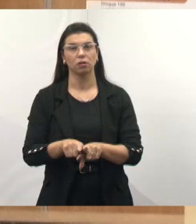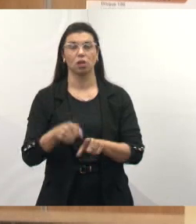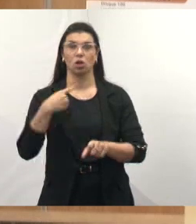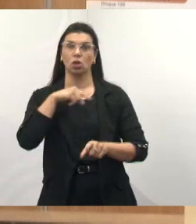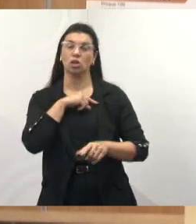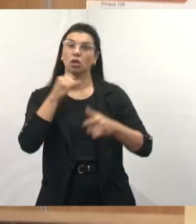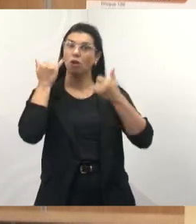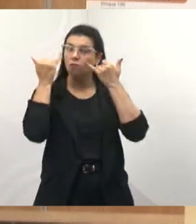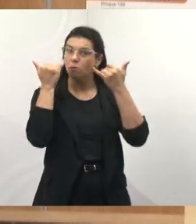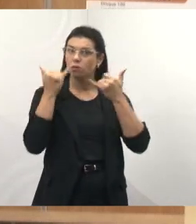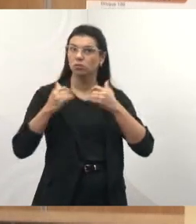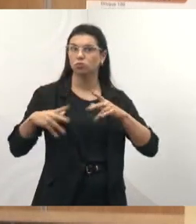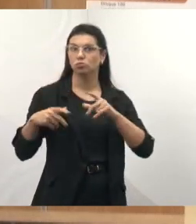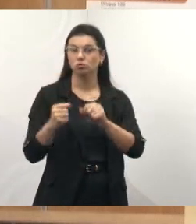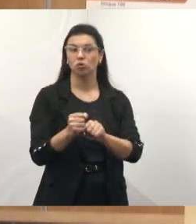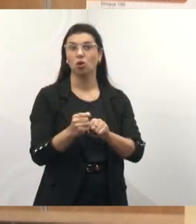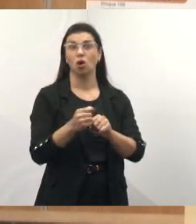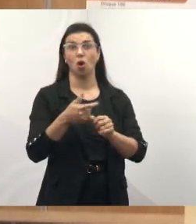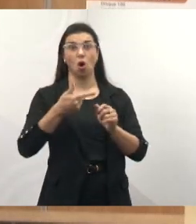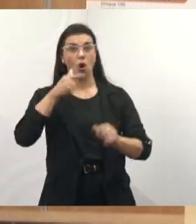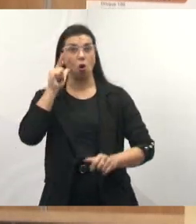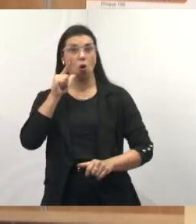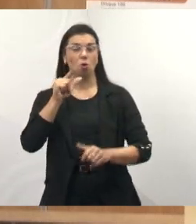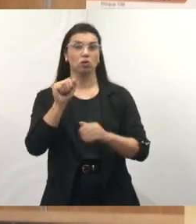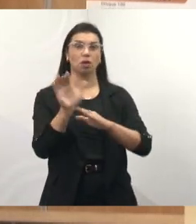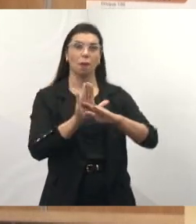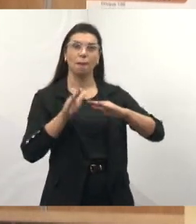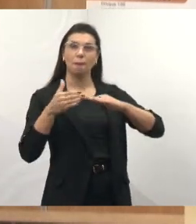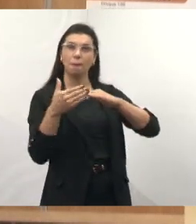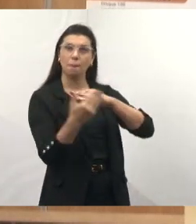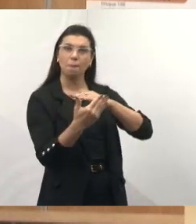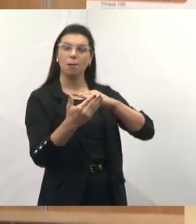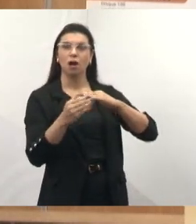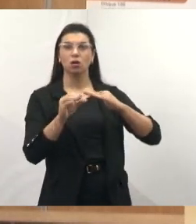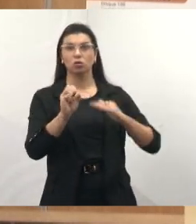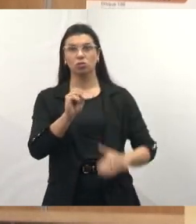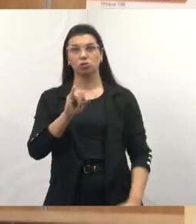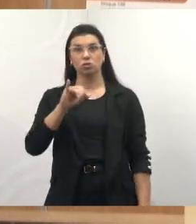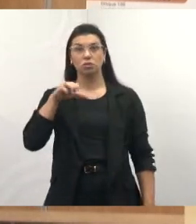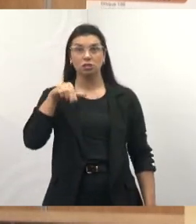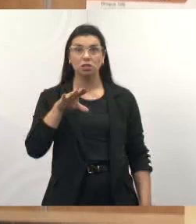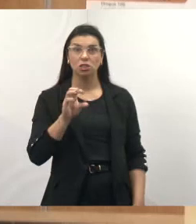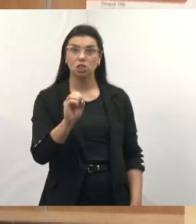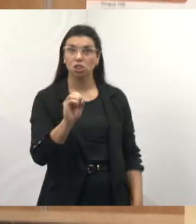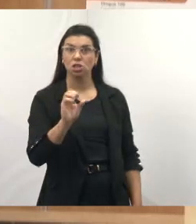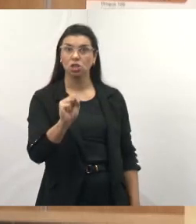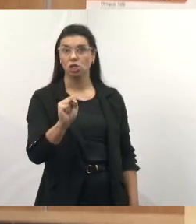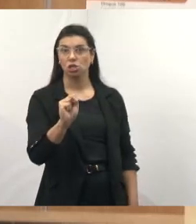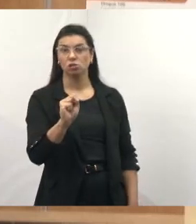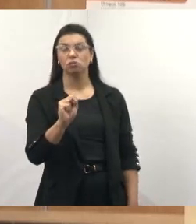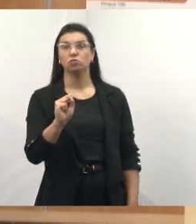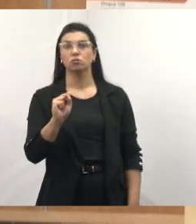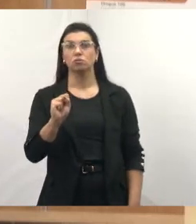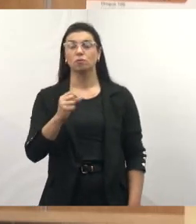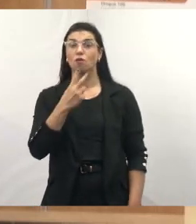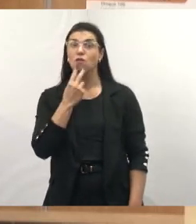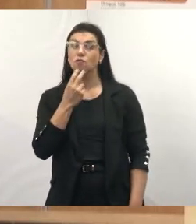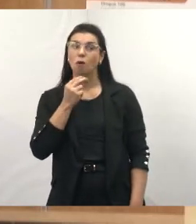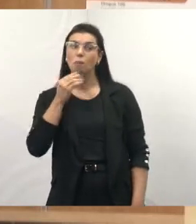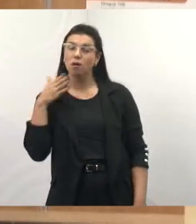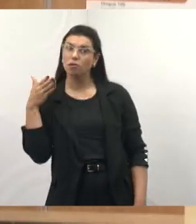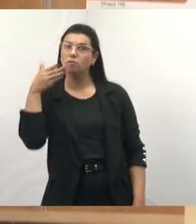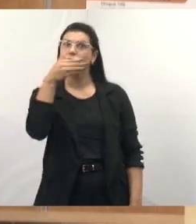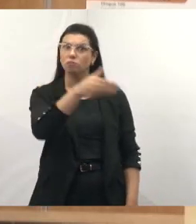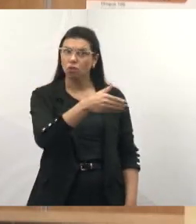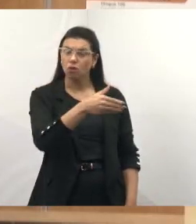que deveriam. As calçadas, ontem no Parque dos Sinos, Valmir, você que gosta de ir lá, foi tema de uma reportagem da